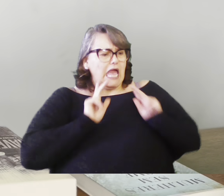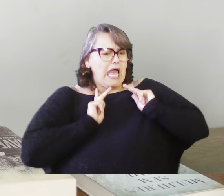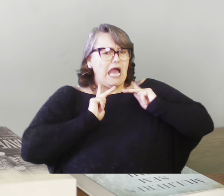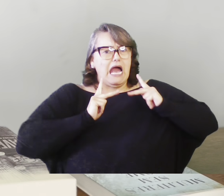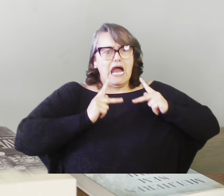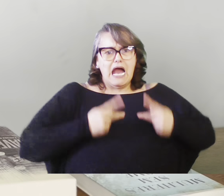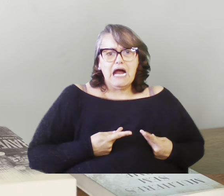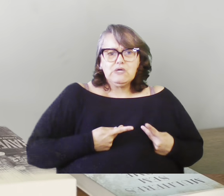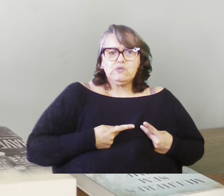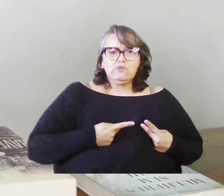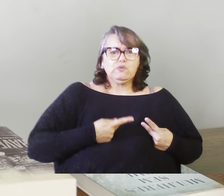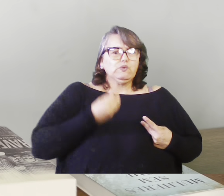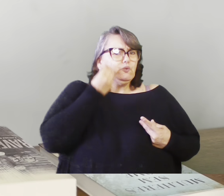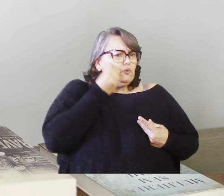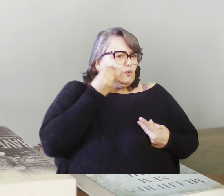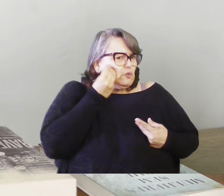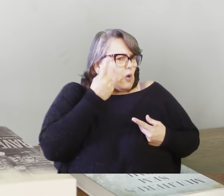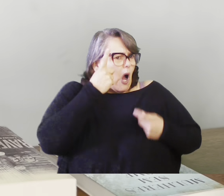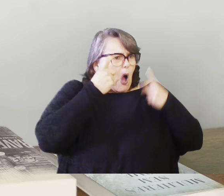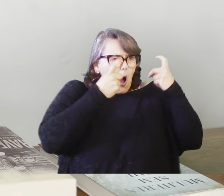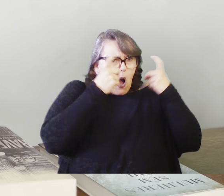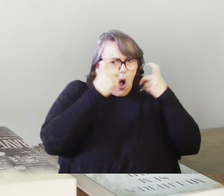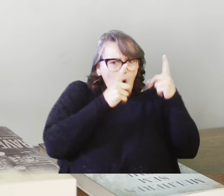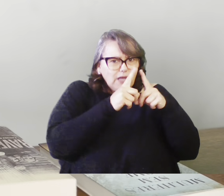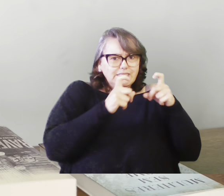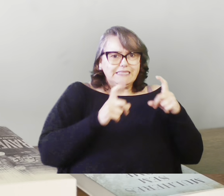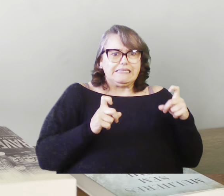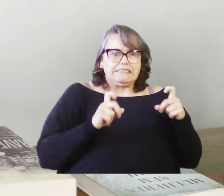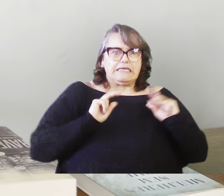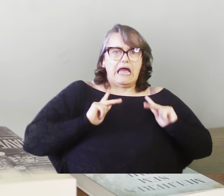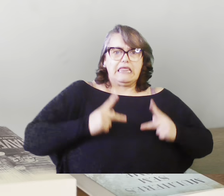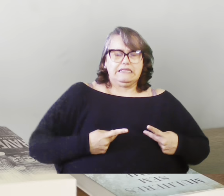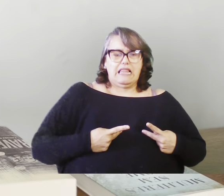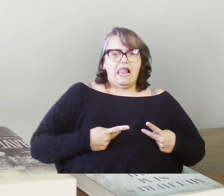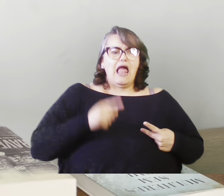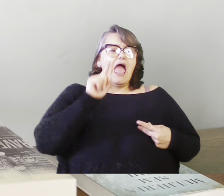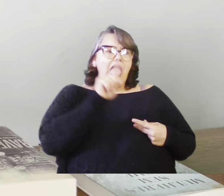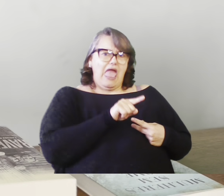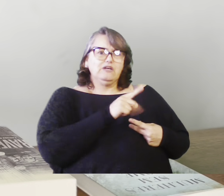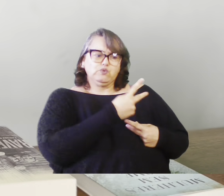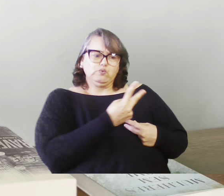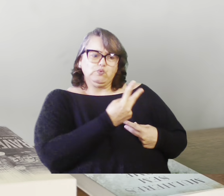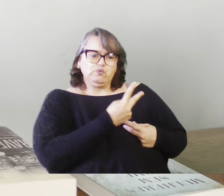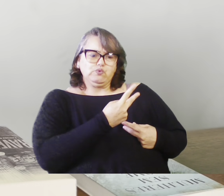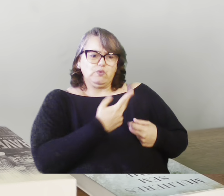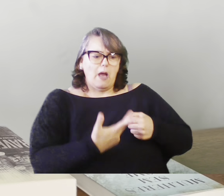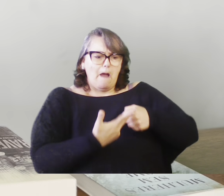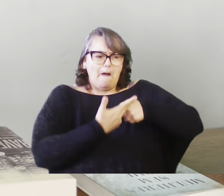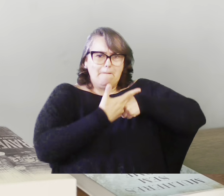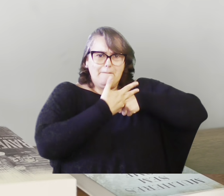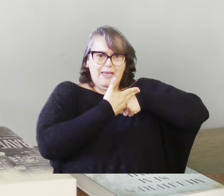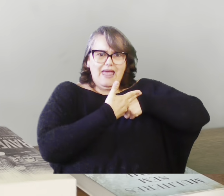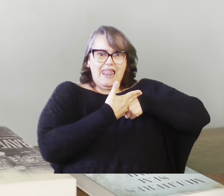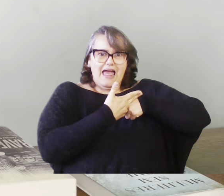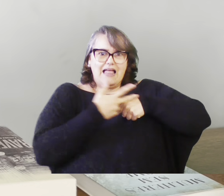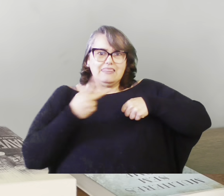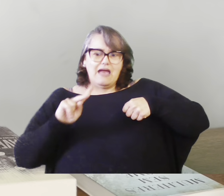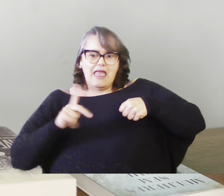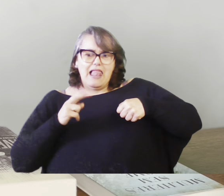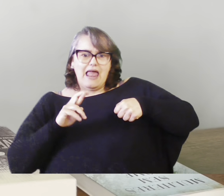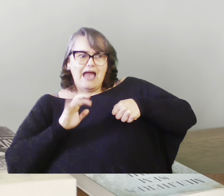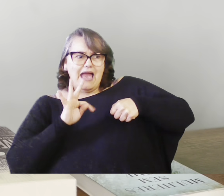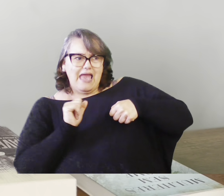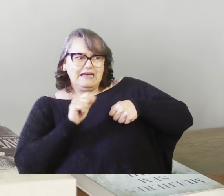testes com seres humanos, ou seja, de experimentos científicos com seres humanos. Elas são operadas